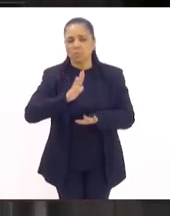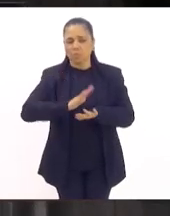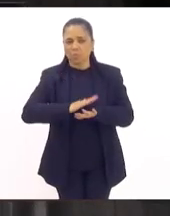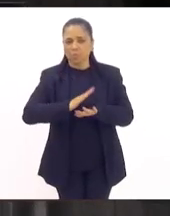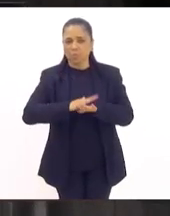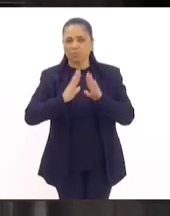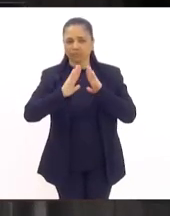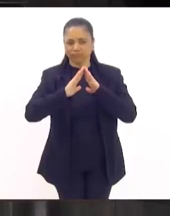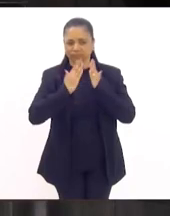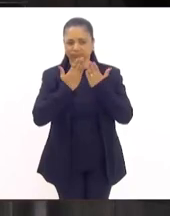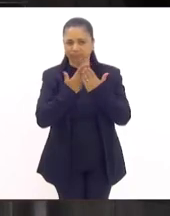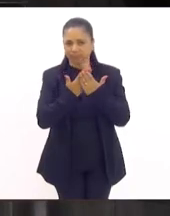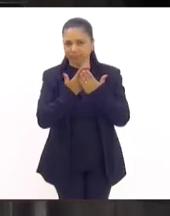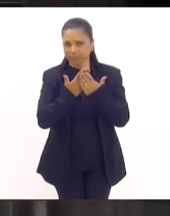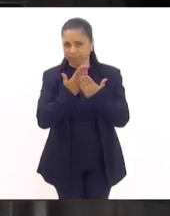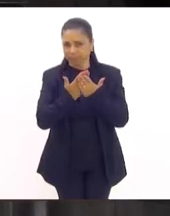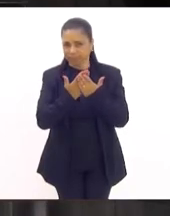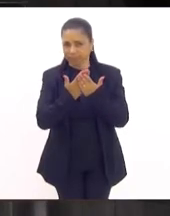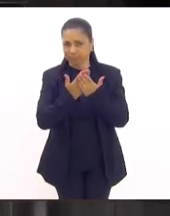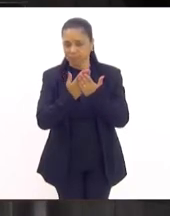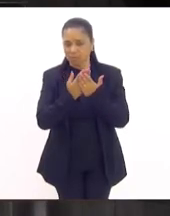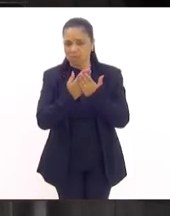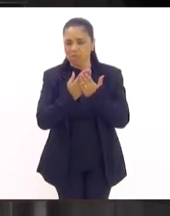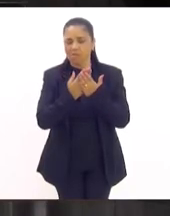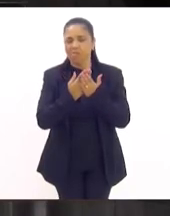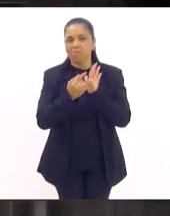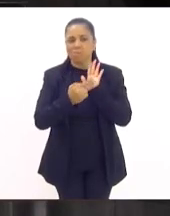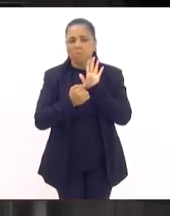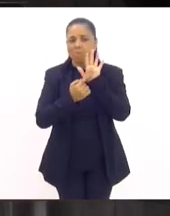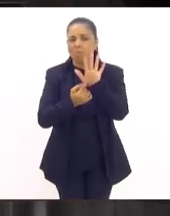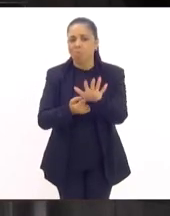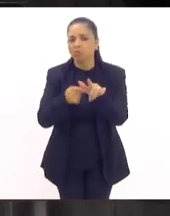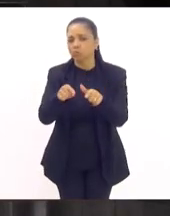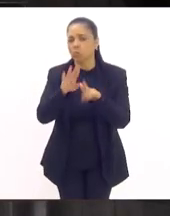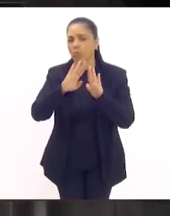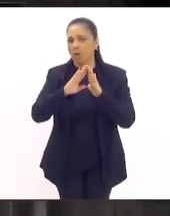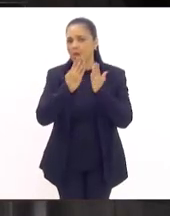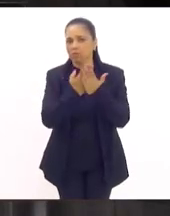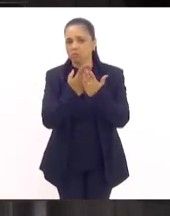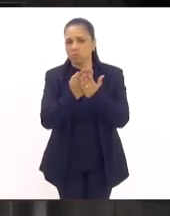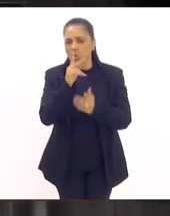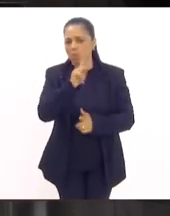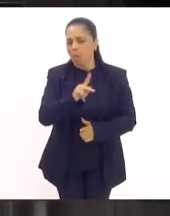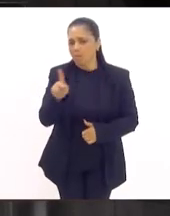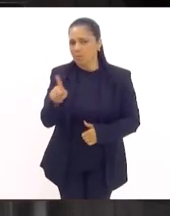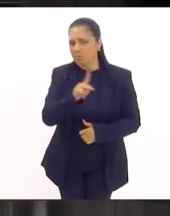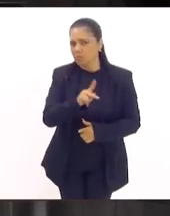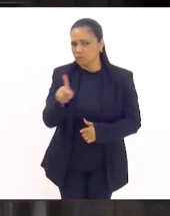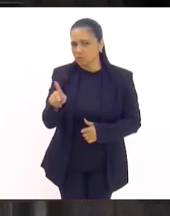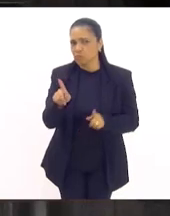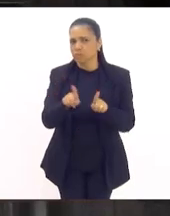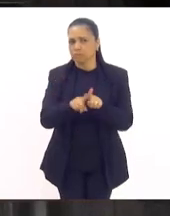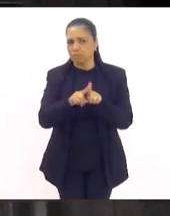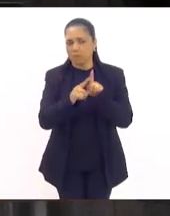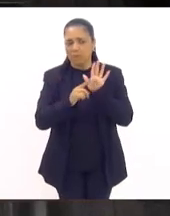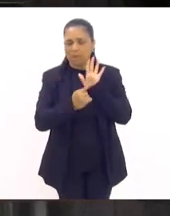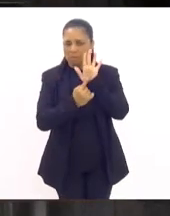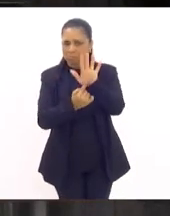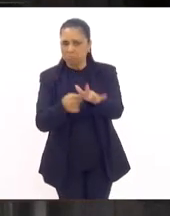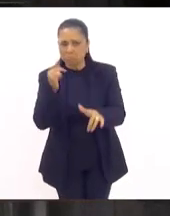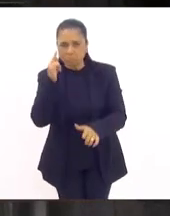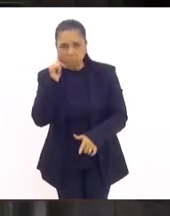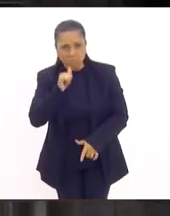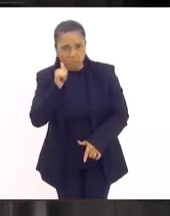escolas, expôs uma unidade escolar e expôs uma professora de forma